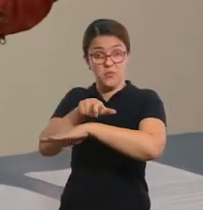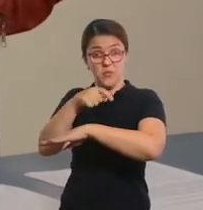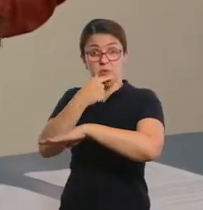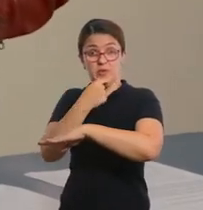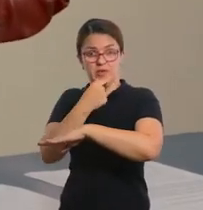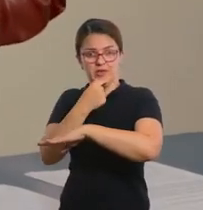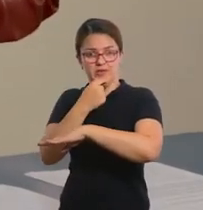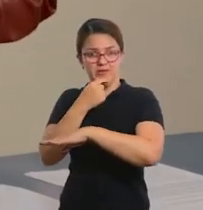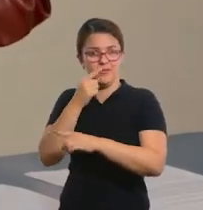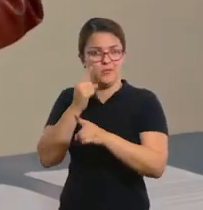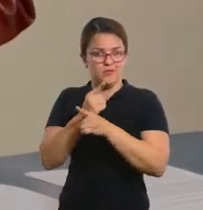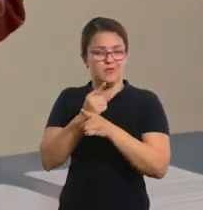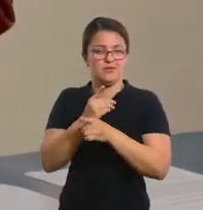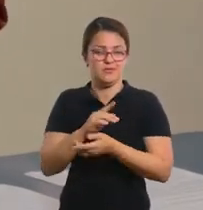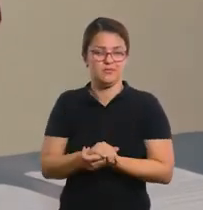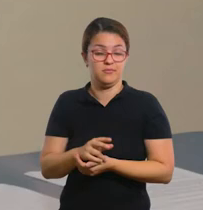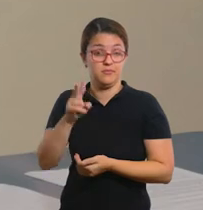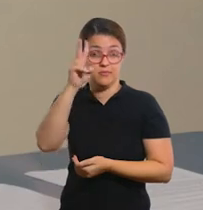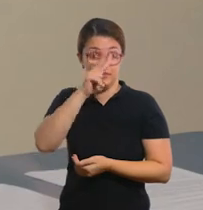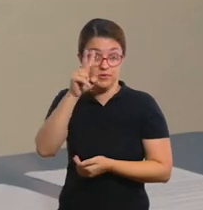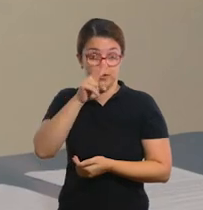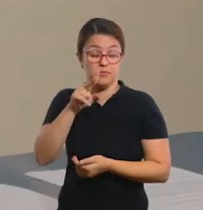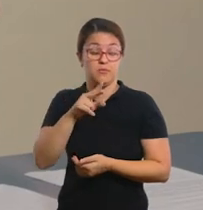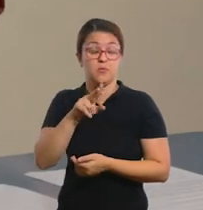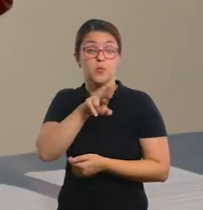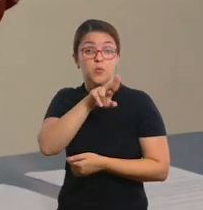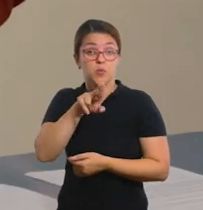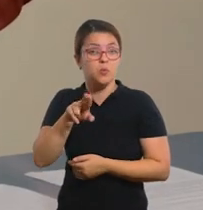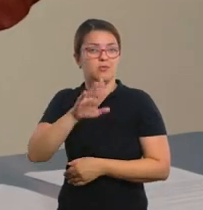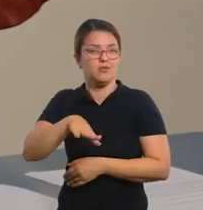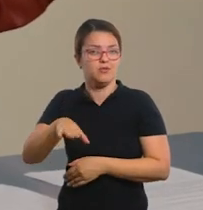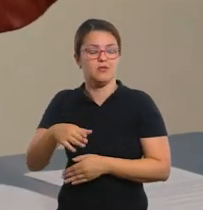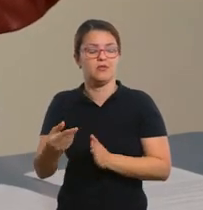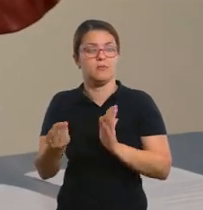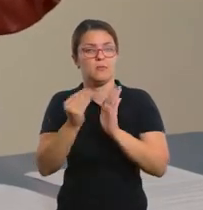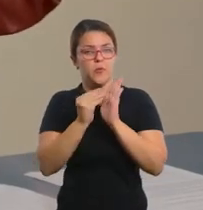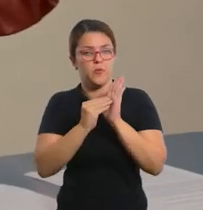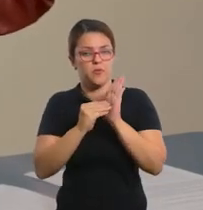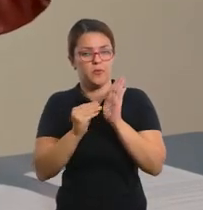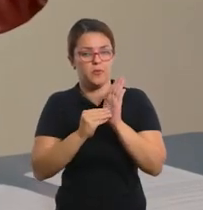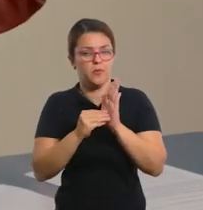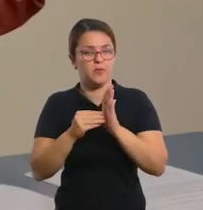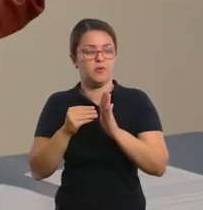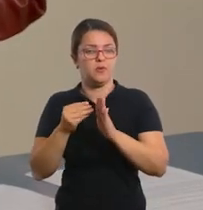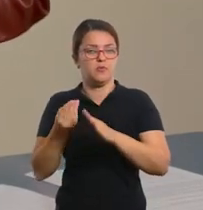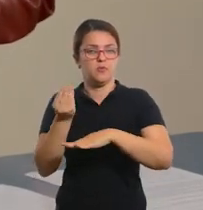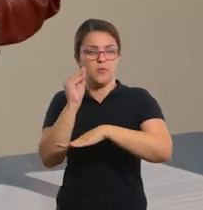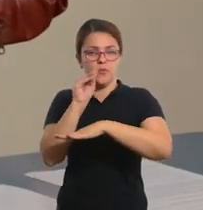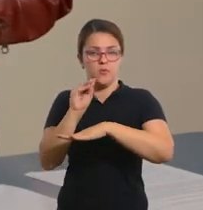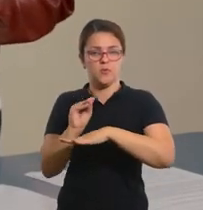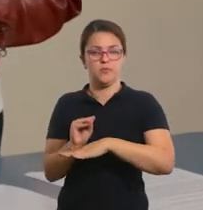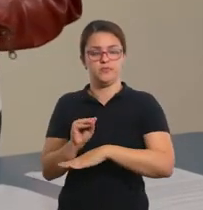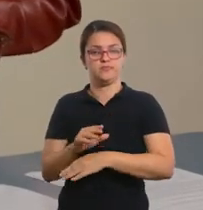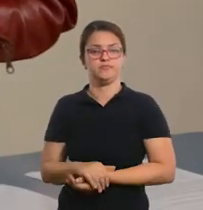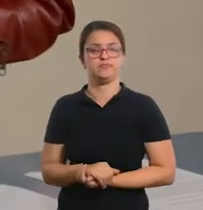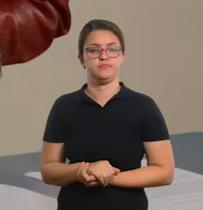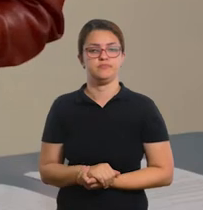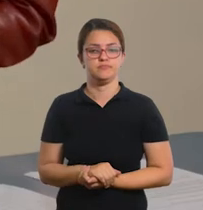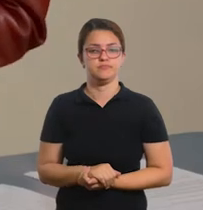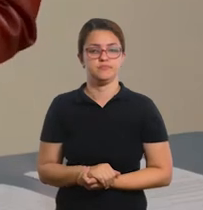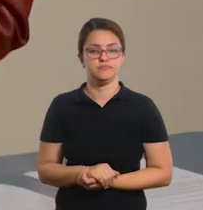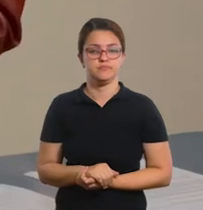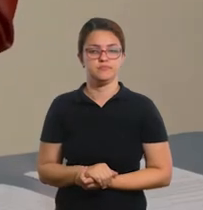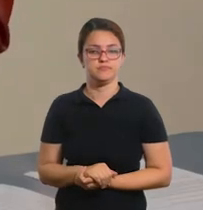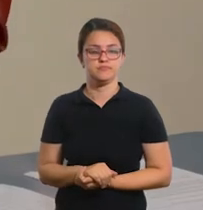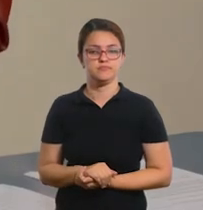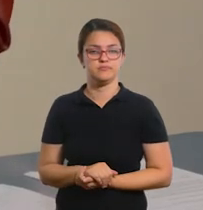qual é o número dele, tá bom? Lembra depois que precisa escrever o nome das crianças e marcar a posição de cada um. Na letra B,